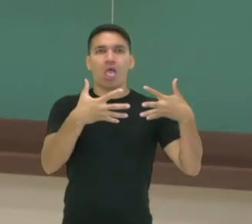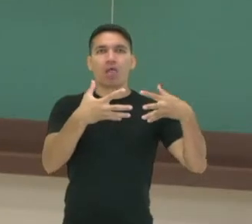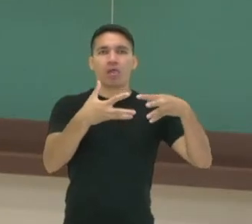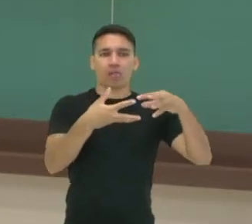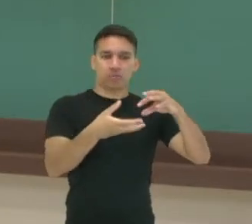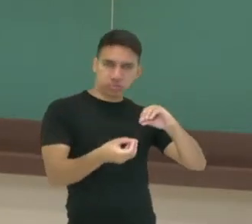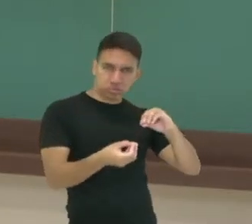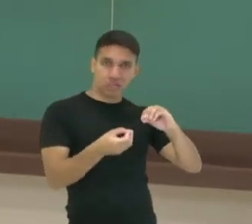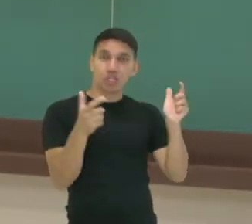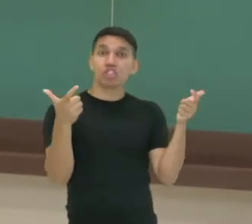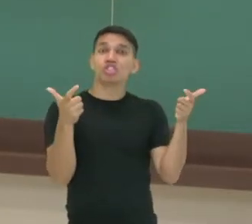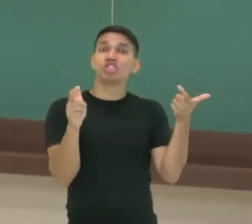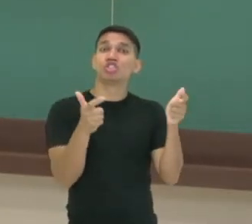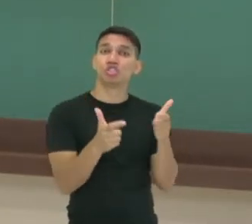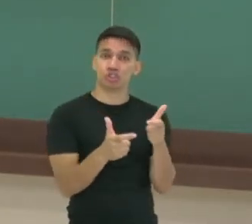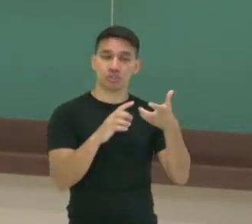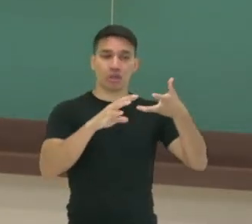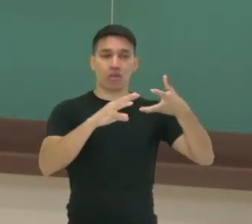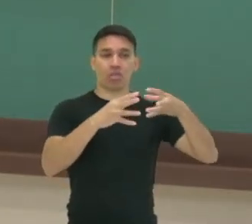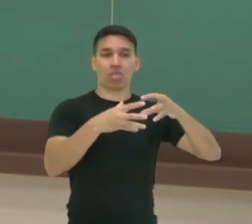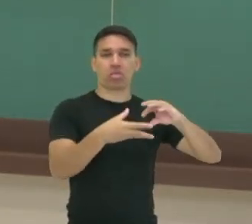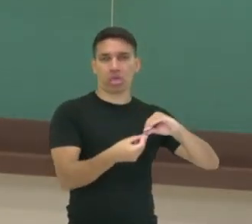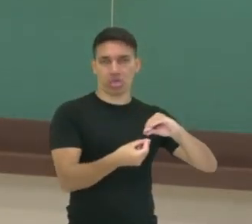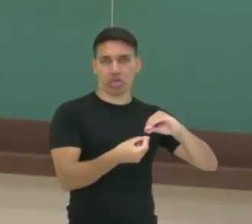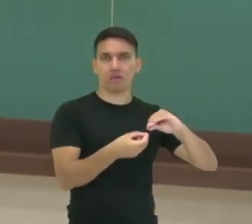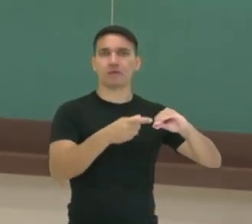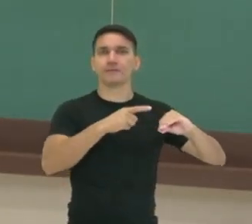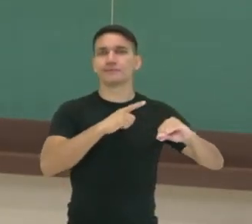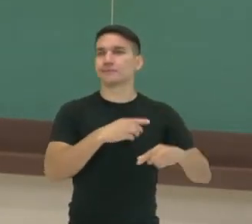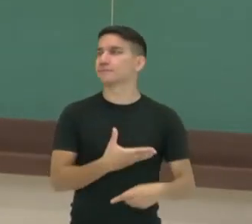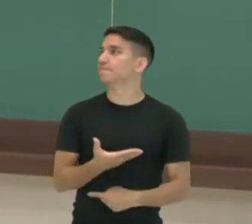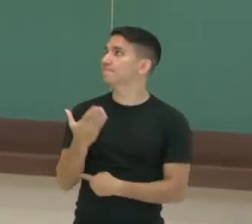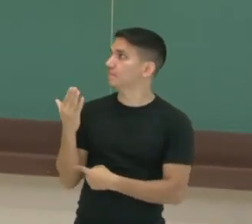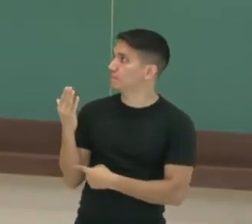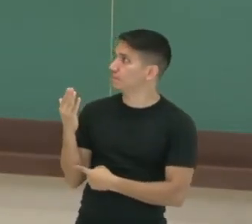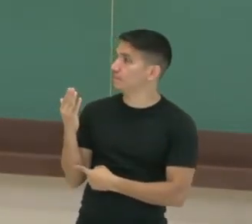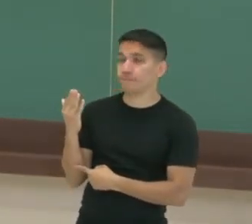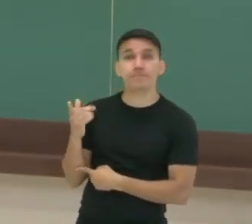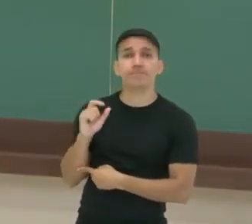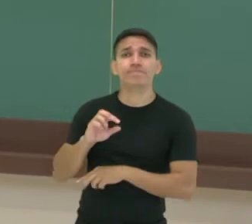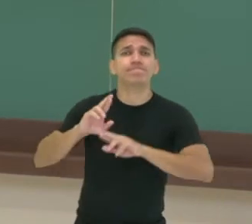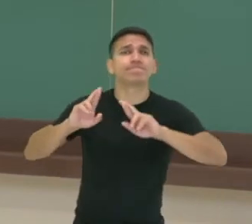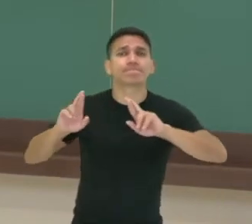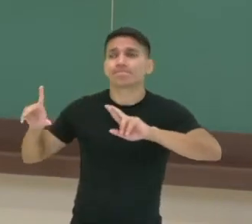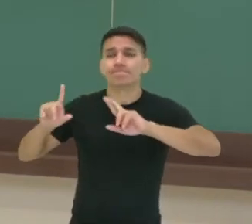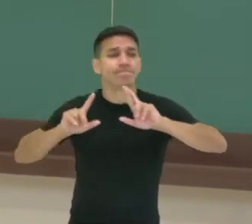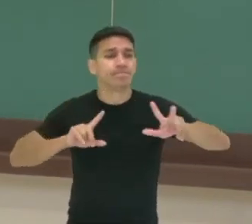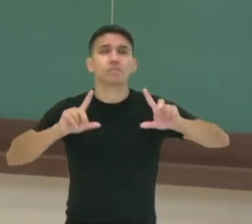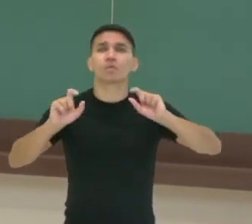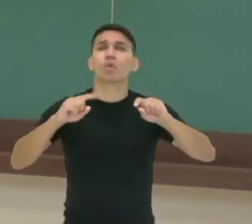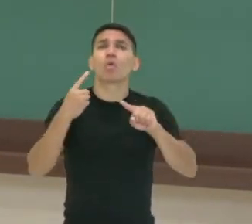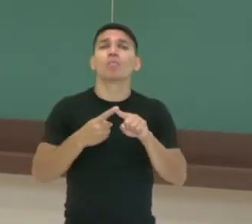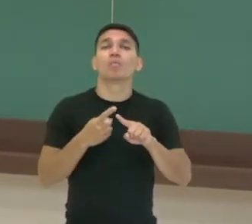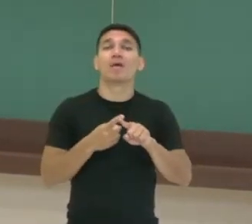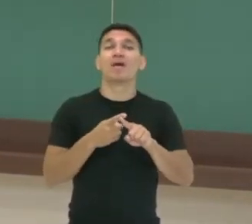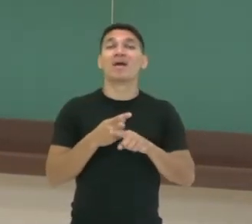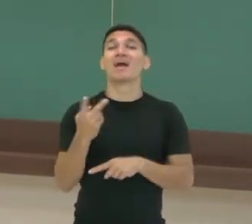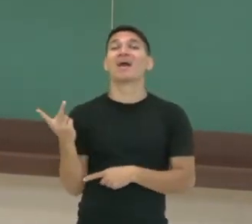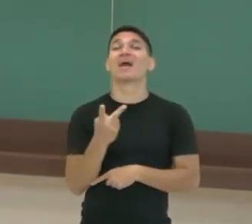percebe a diminuição desse volume muscular. A diferença dessas atrofias estão associadas